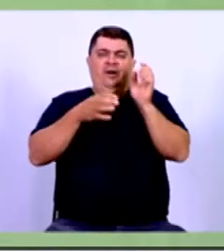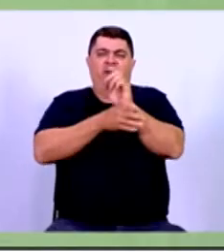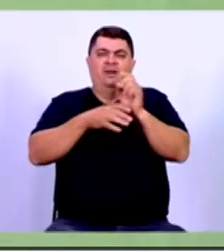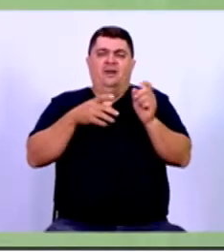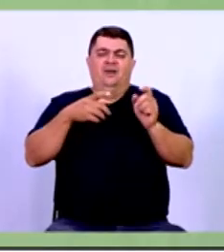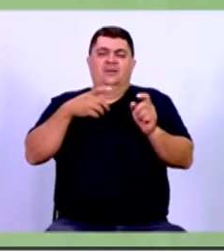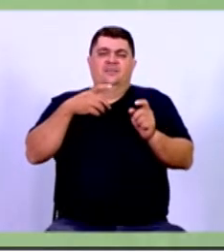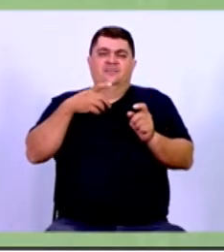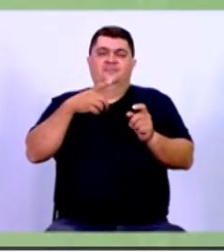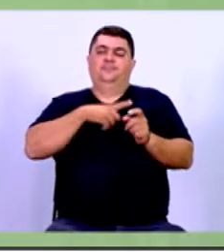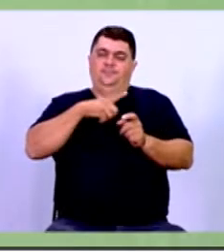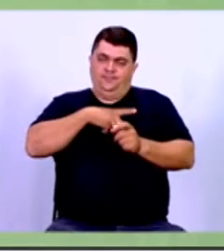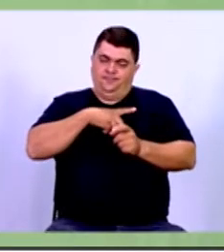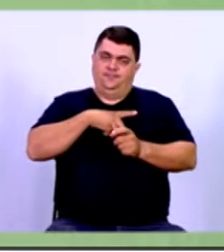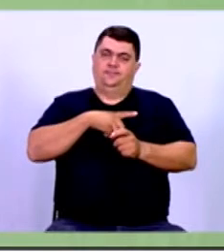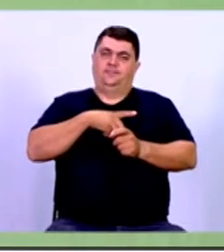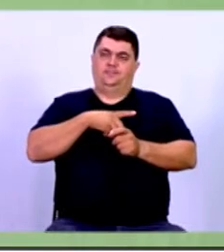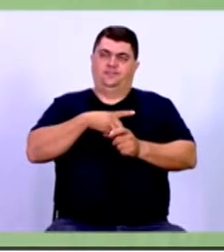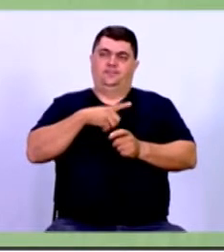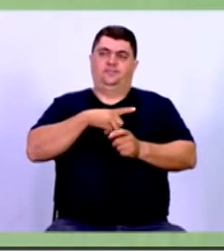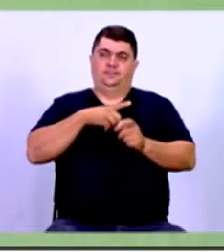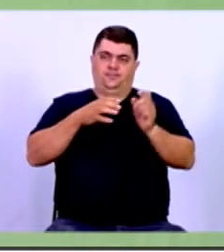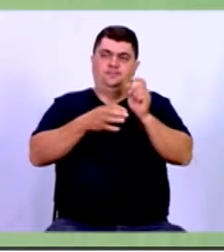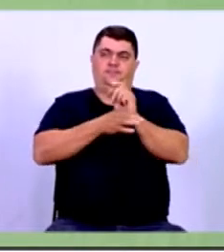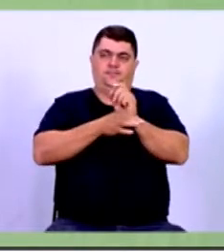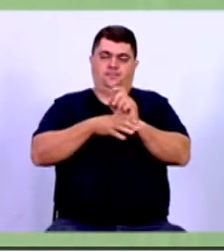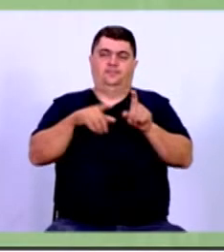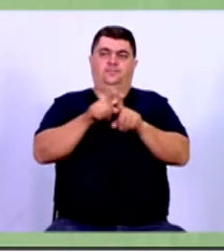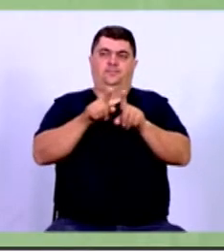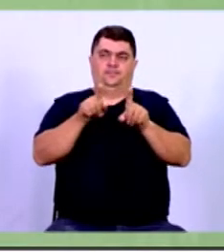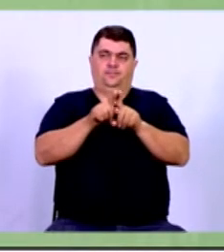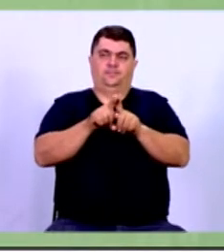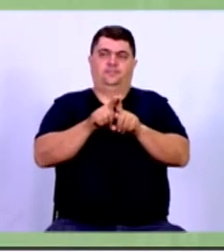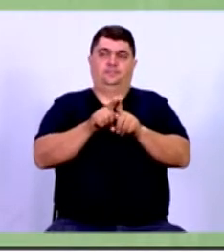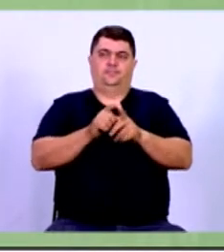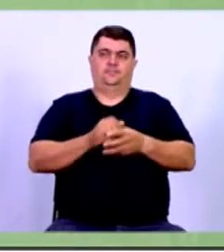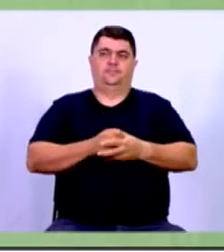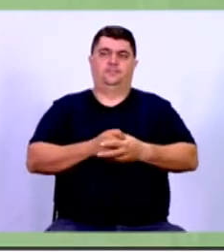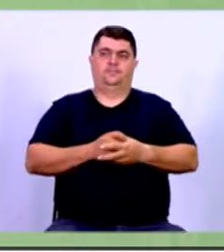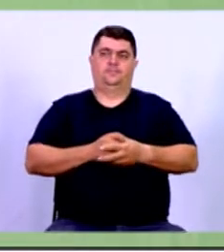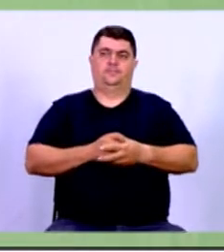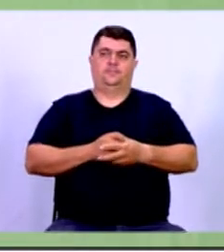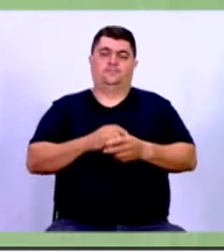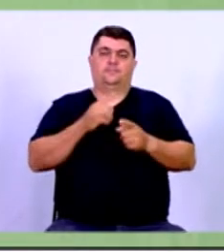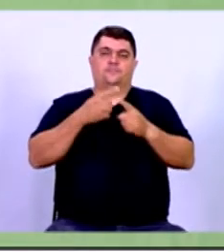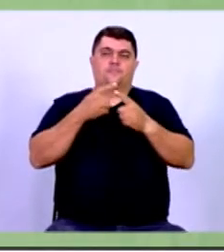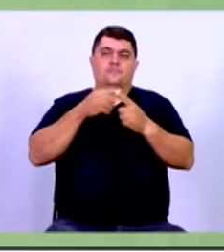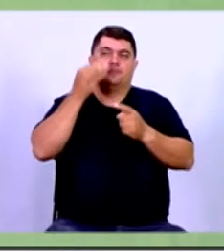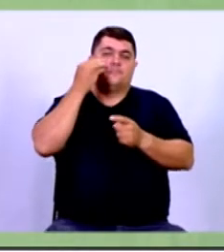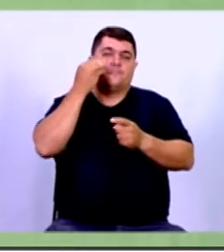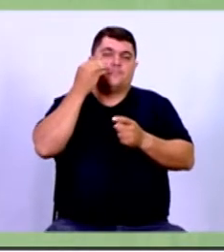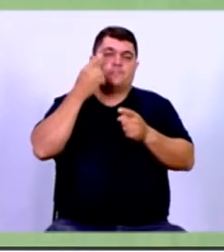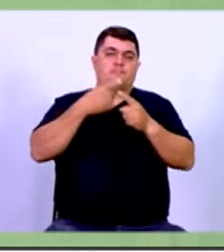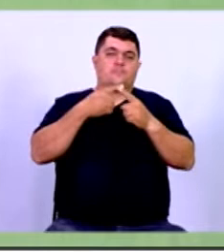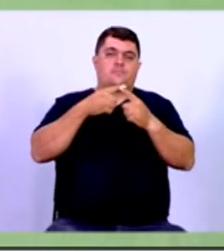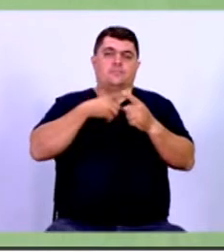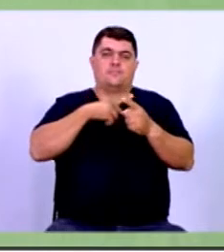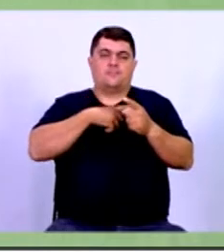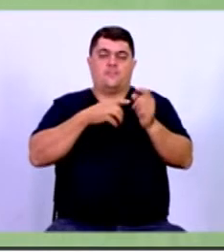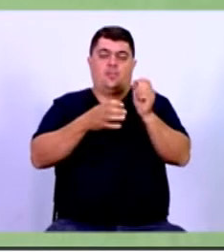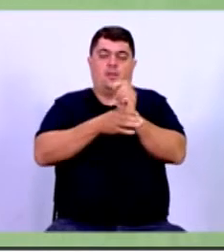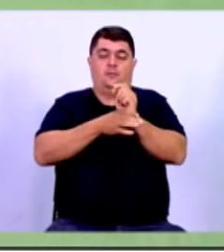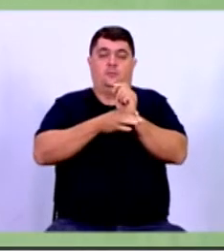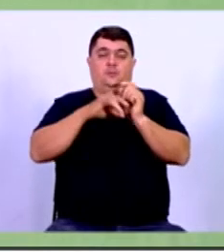acidentes pessoais? Sim, falamos que ele tem direito a seguros de acidentes pessoais justamente para resguardar a integridade física